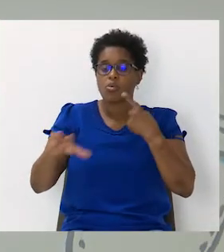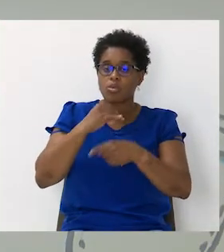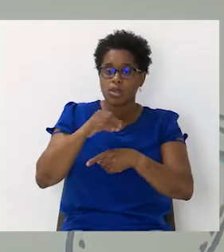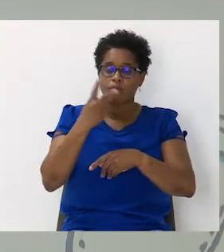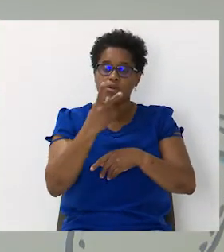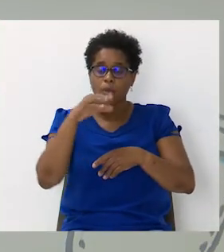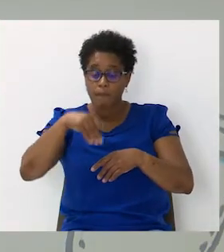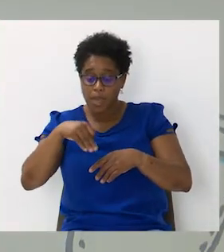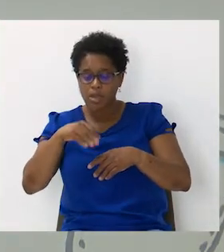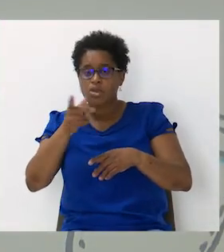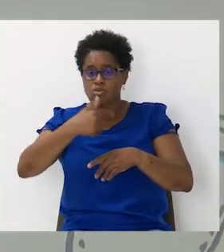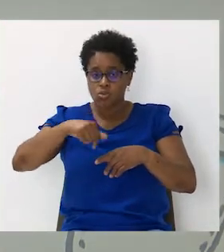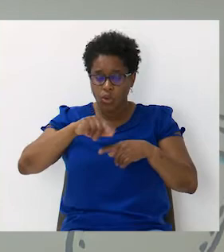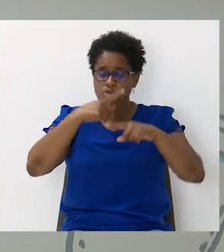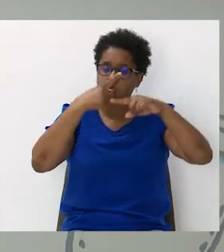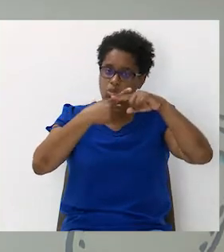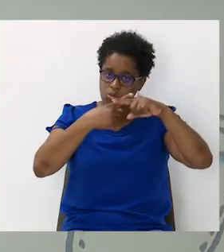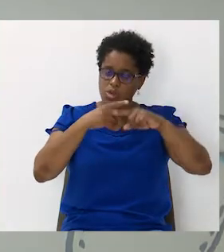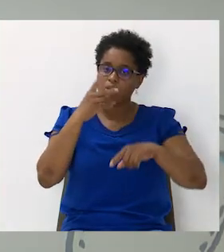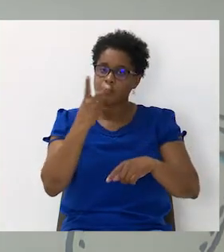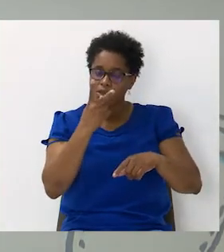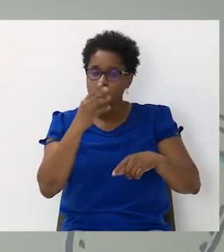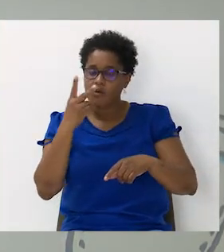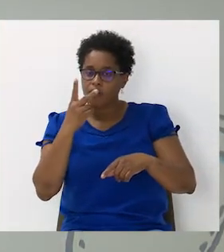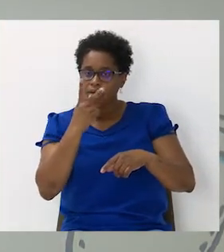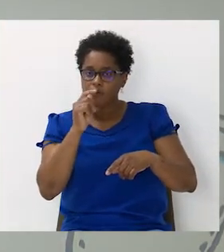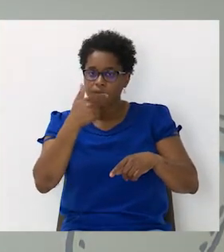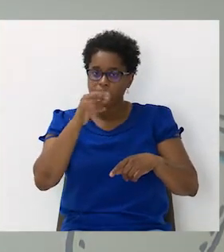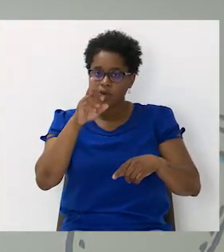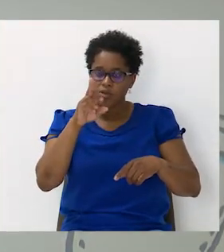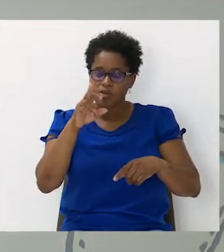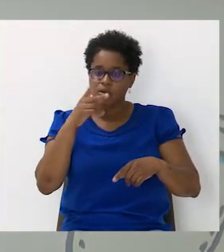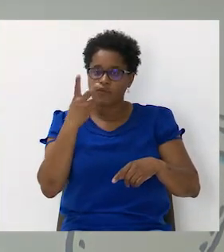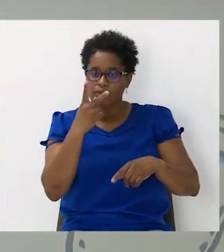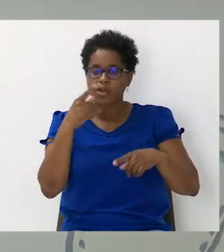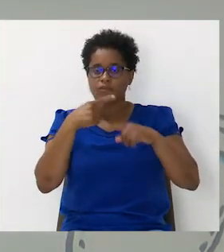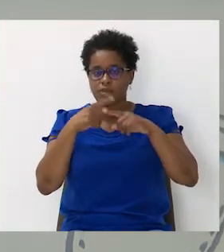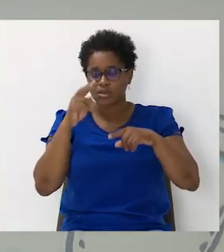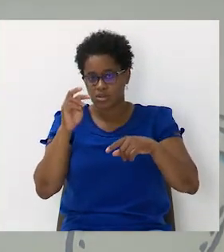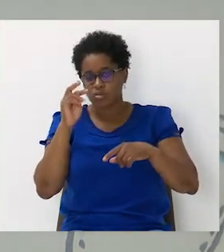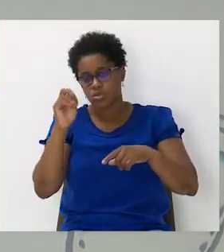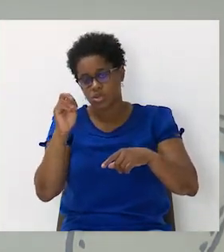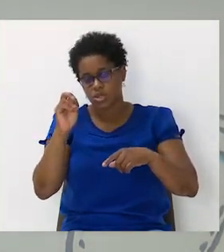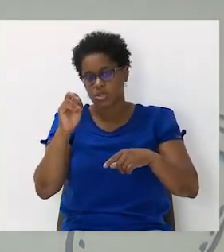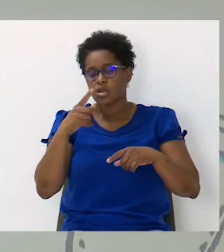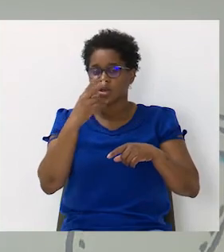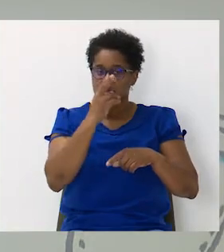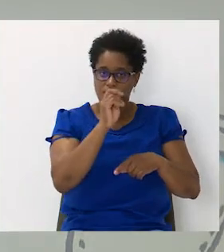vetor P, nós multiplicamos o vetor V por 3. 3 vezes V, nós vamos